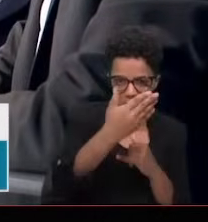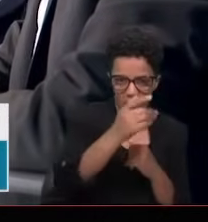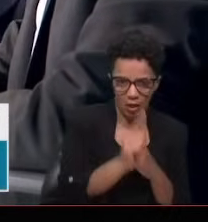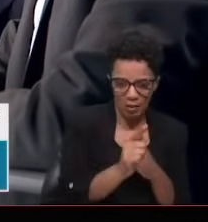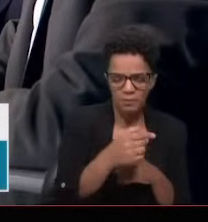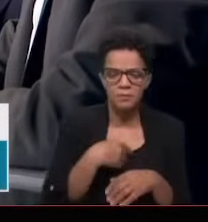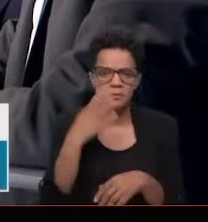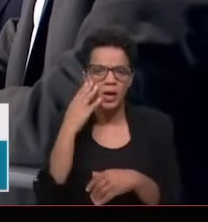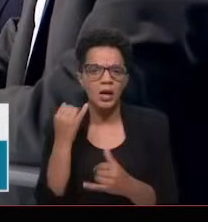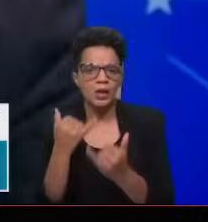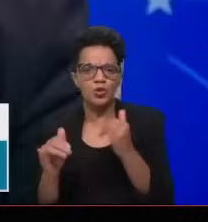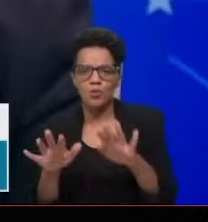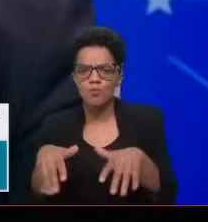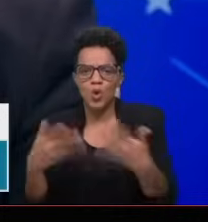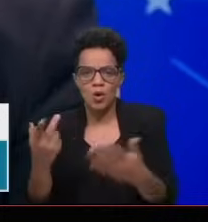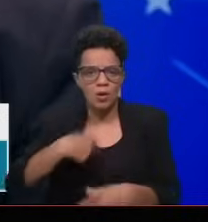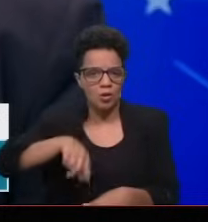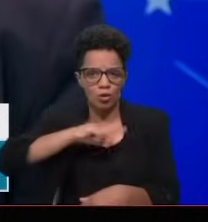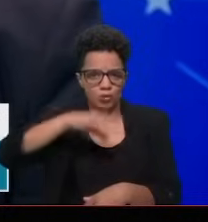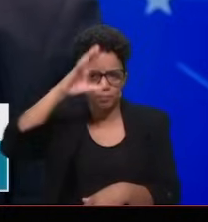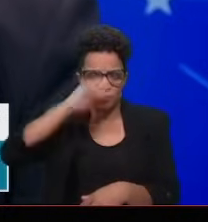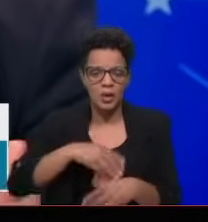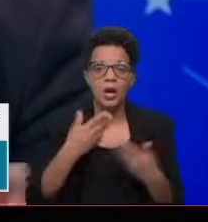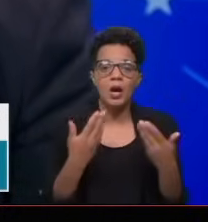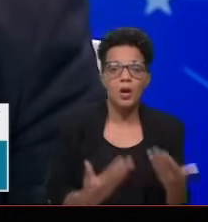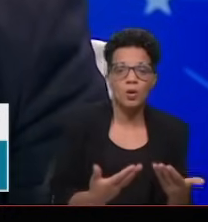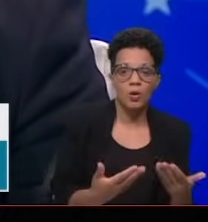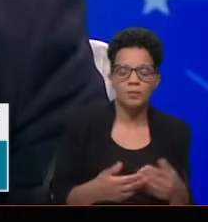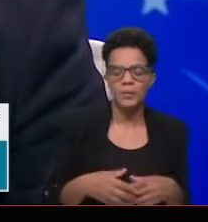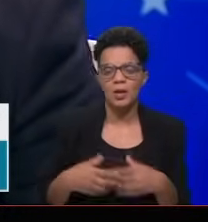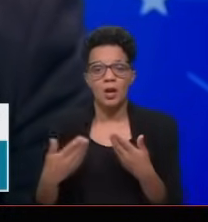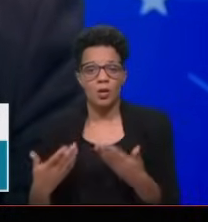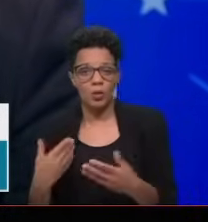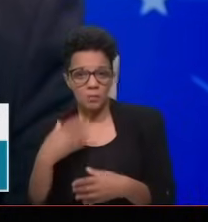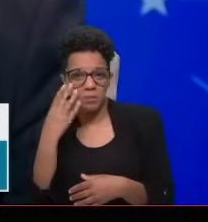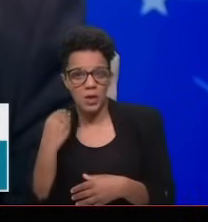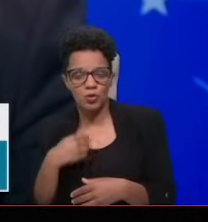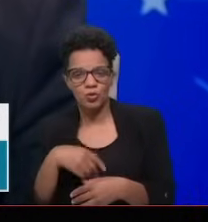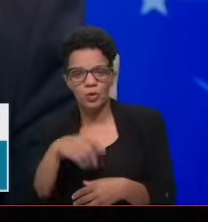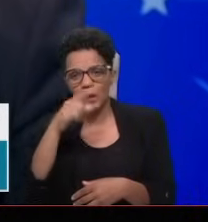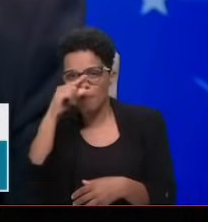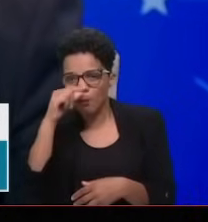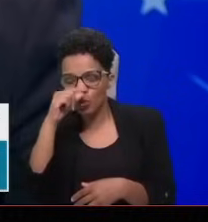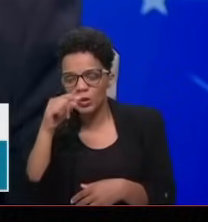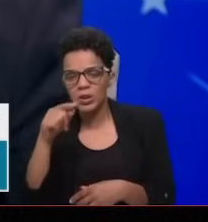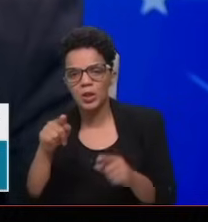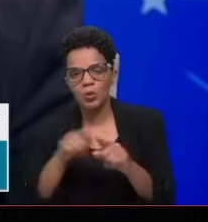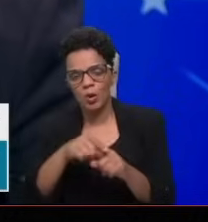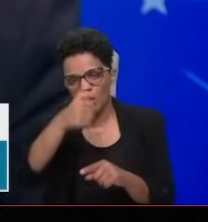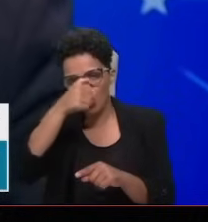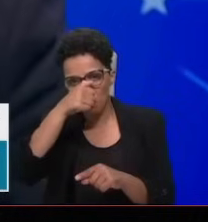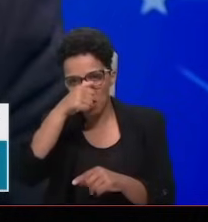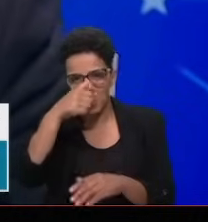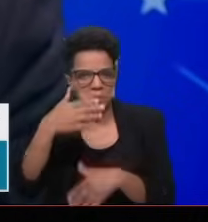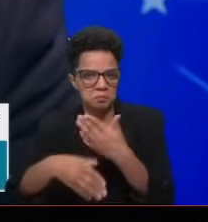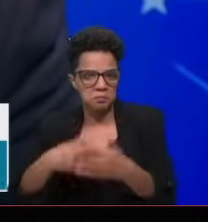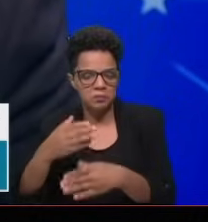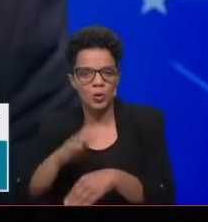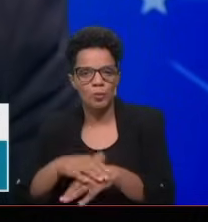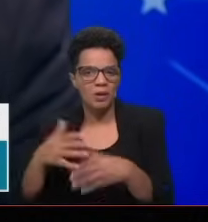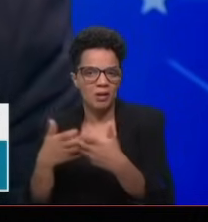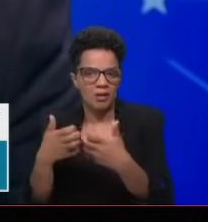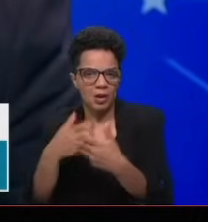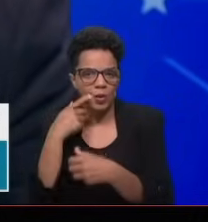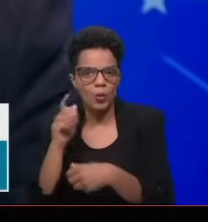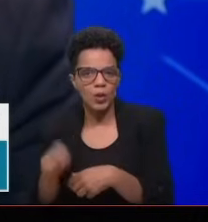acho qualquer risco Nós não sabemos há riscos vem neste momento eu acho que Putin tá bast ocupado com o conflito na